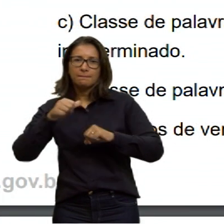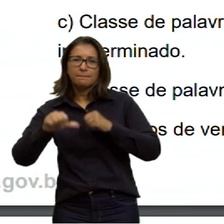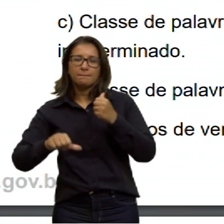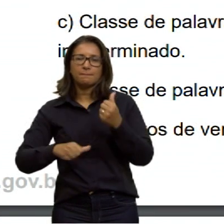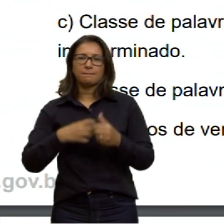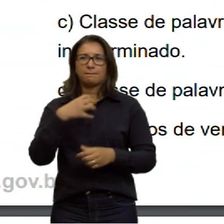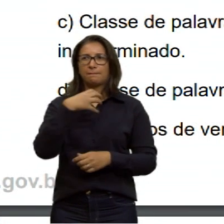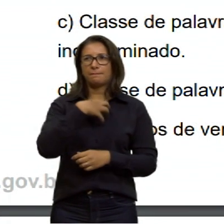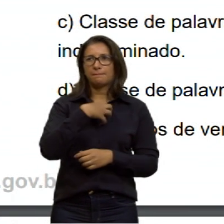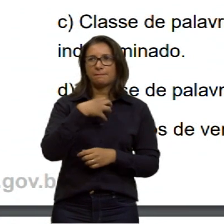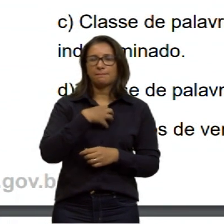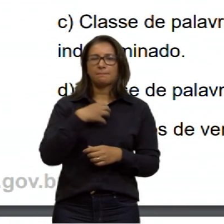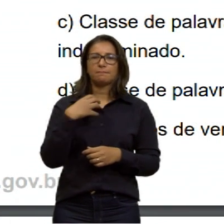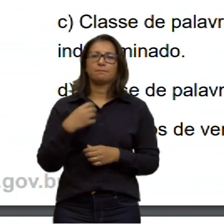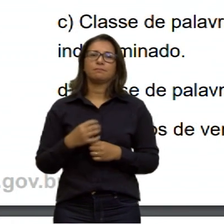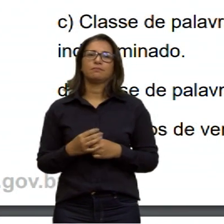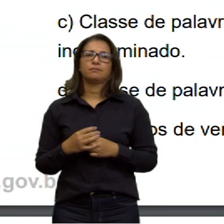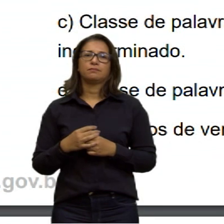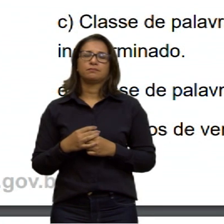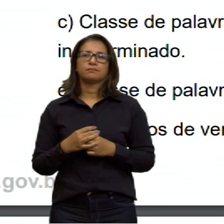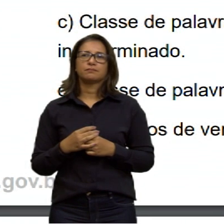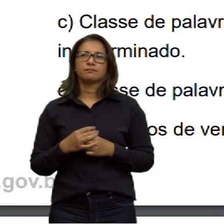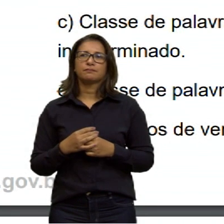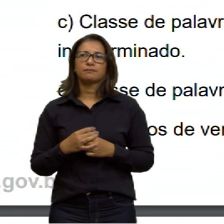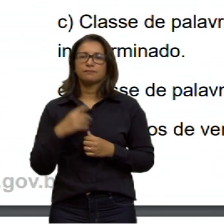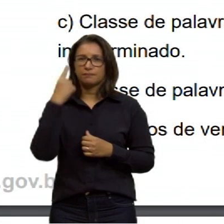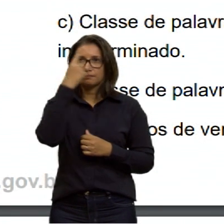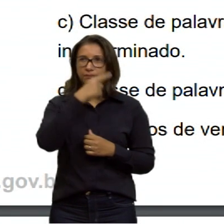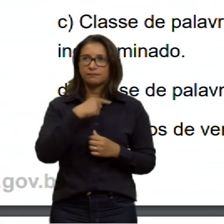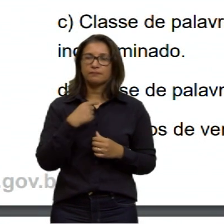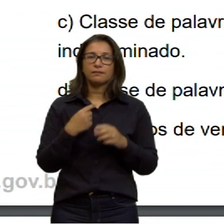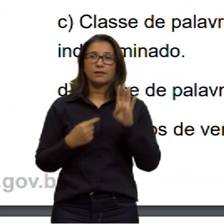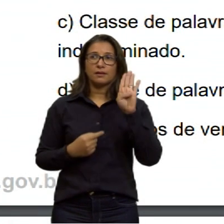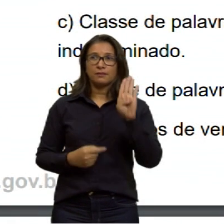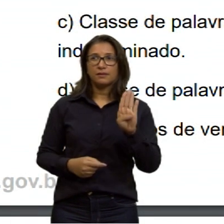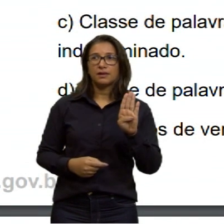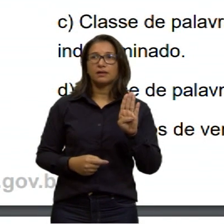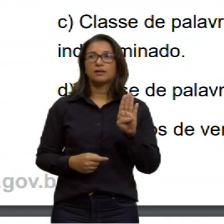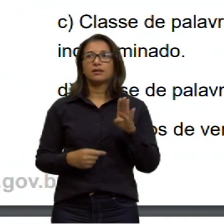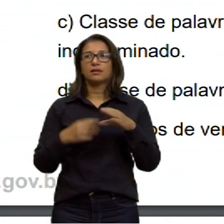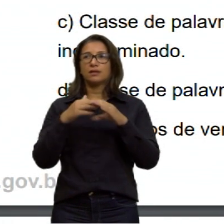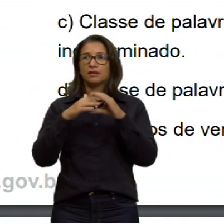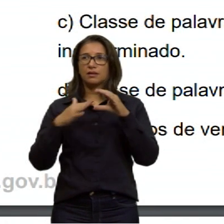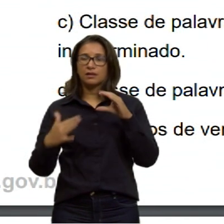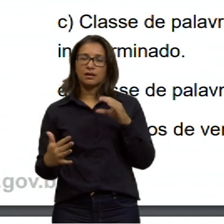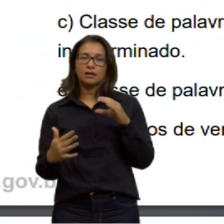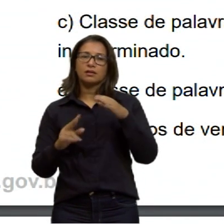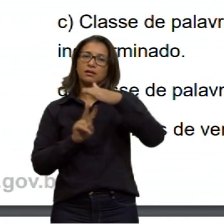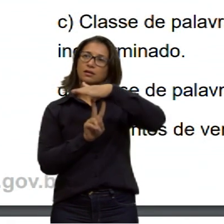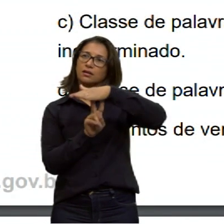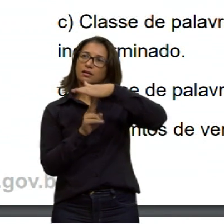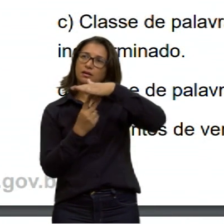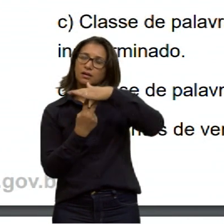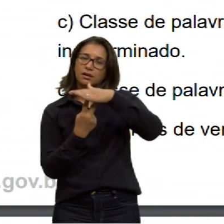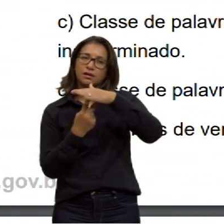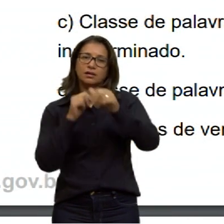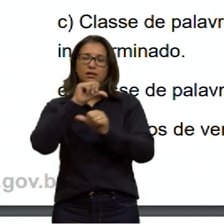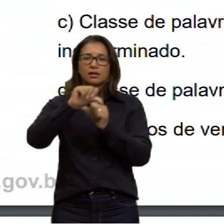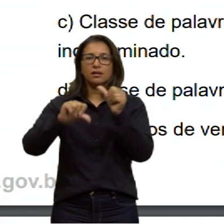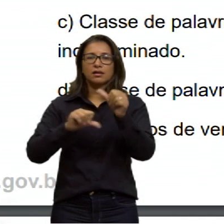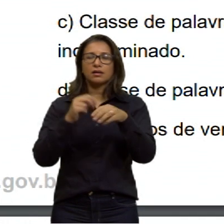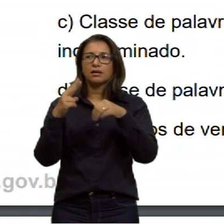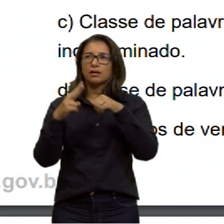estados aparência letra b classe de palavra invariável que modifica o sentido de um verbo